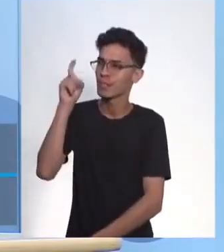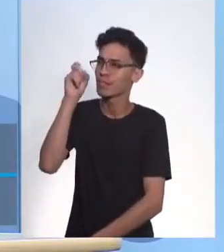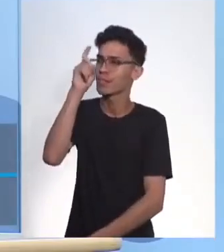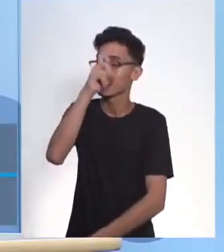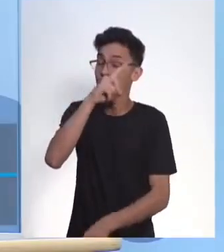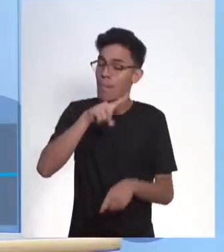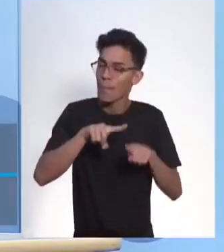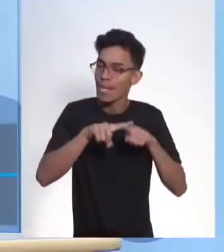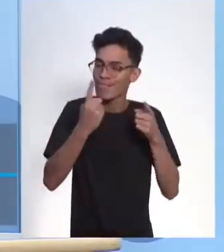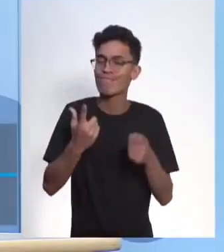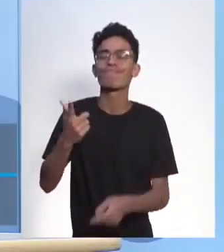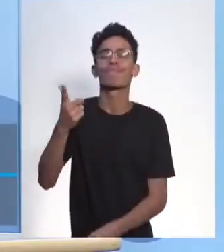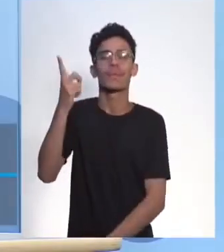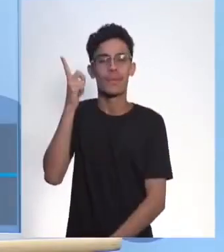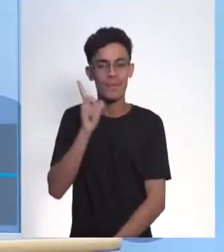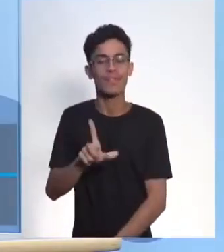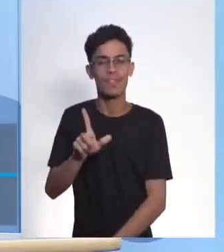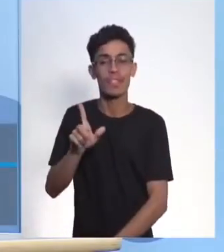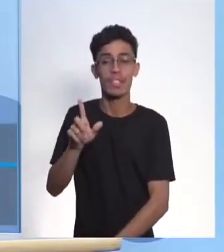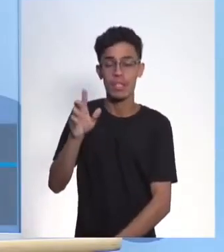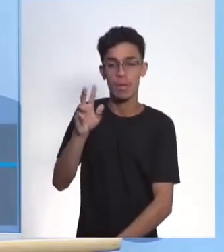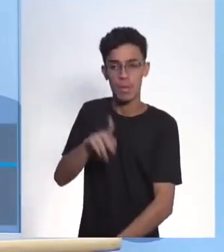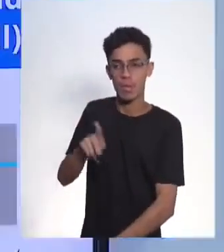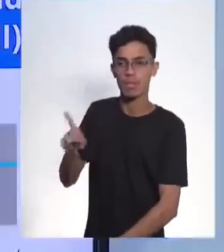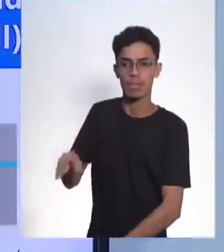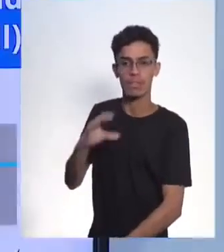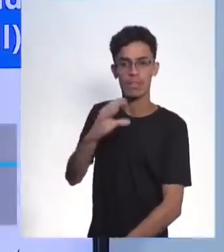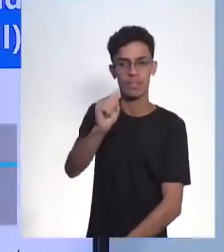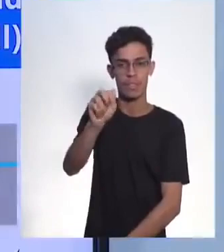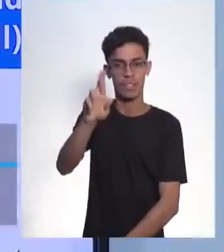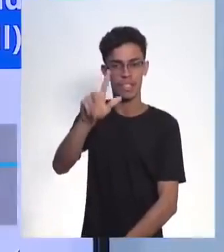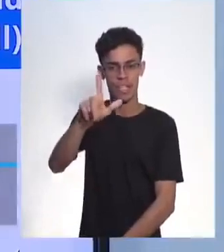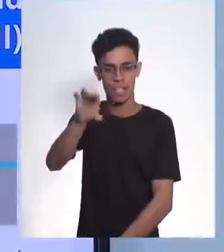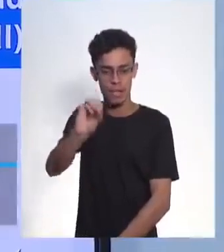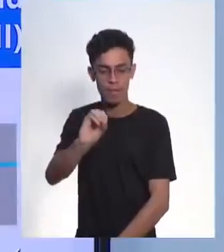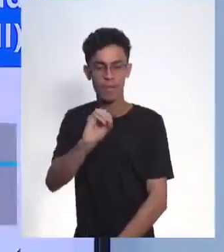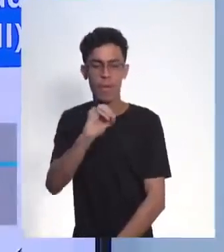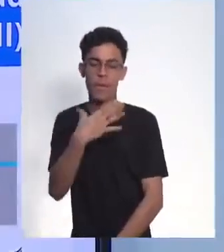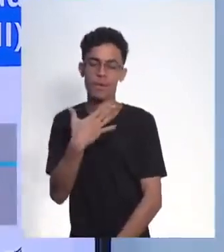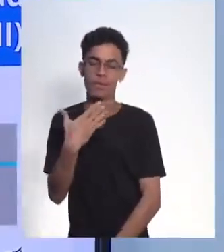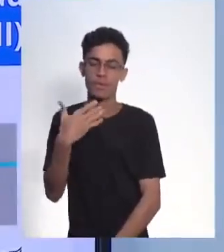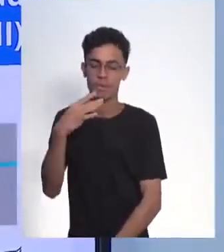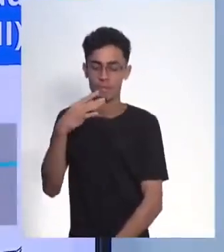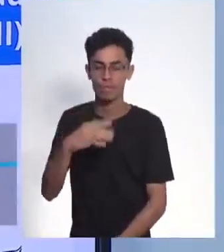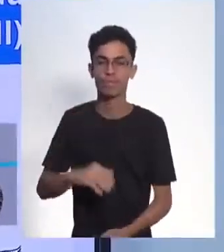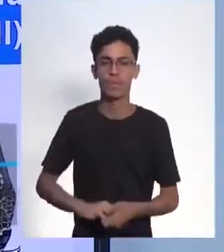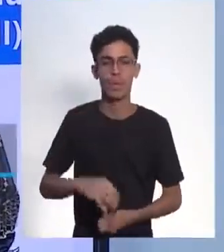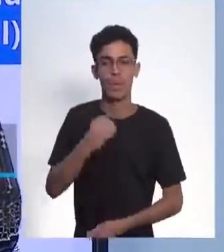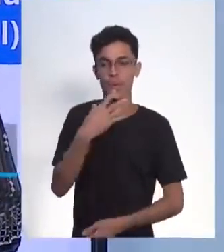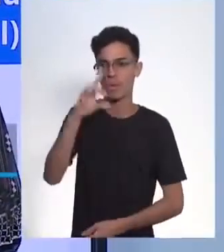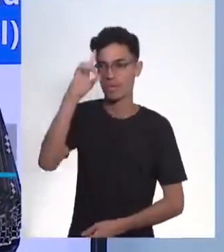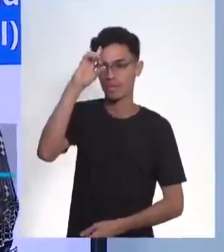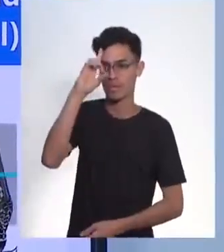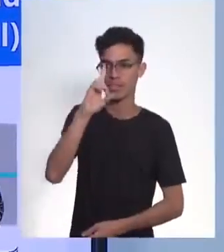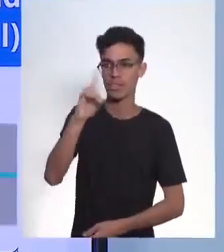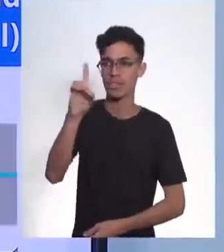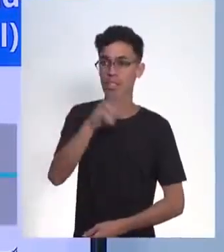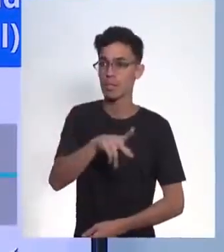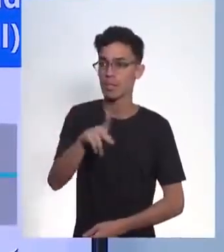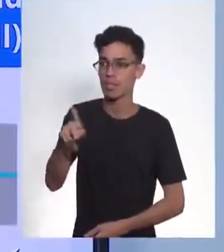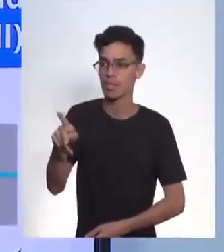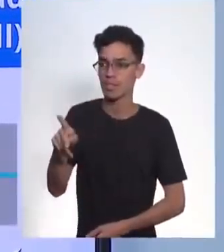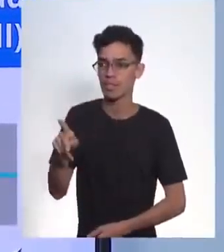nós chegamos, né, professor Carlos? Verdade. Bom dia, professora Janaína. Bom dia também aos